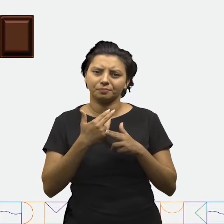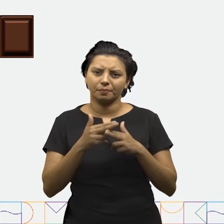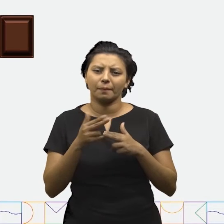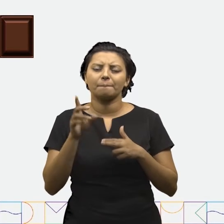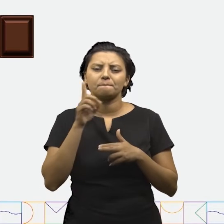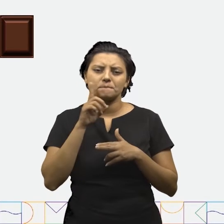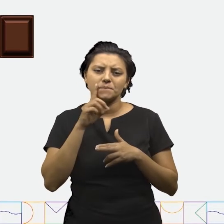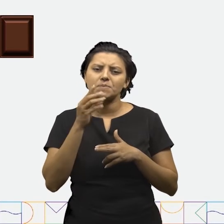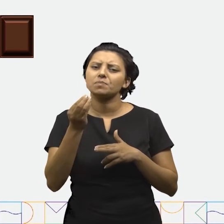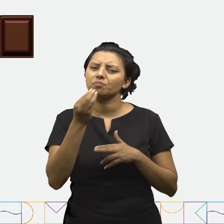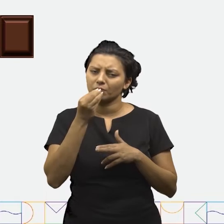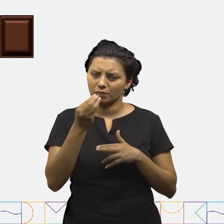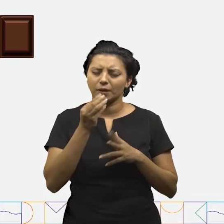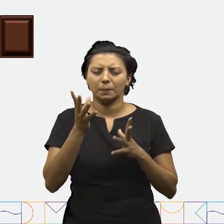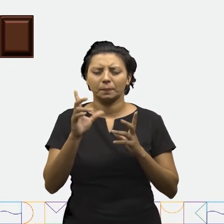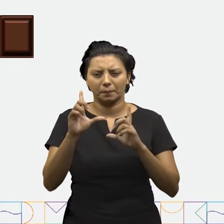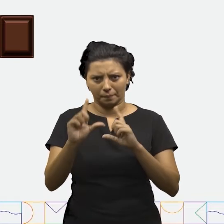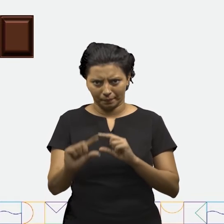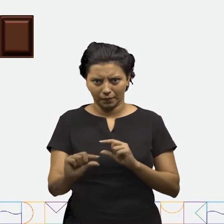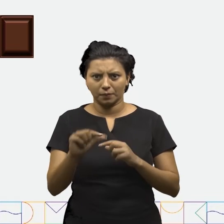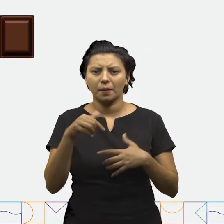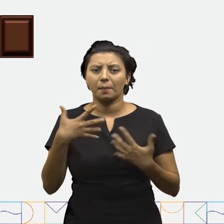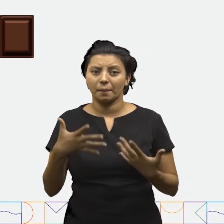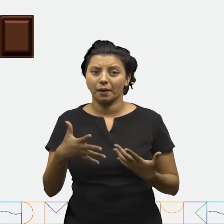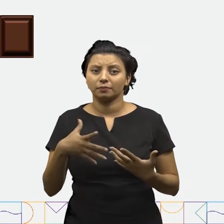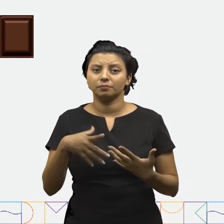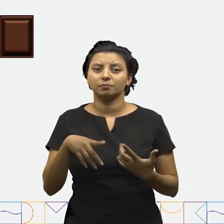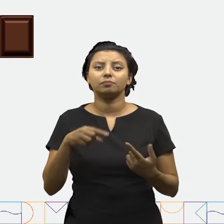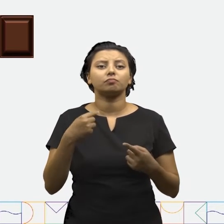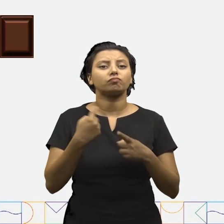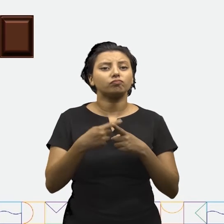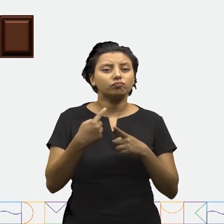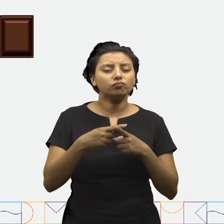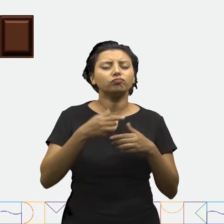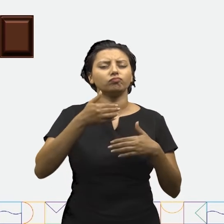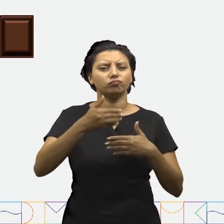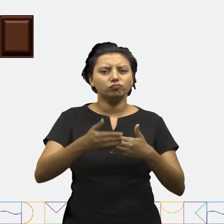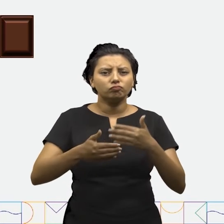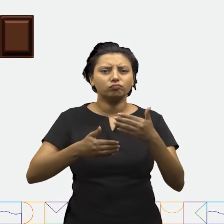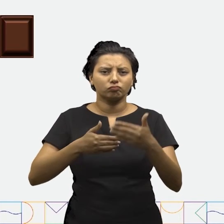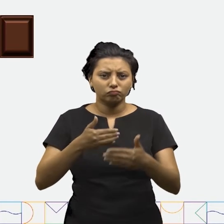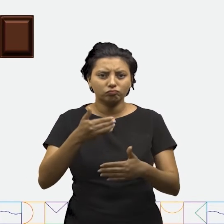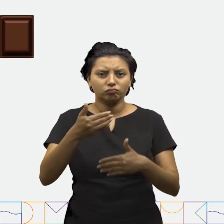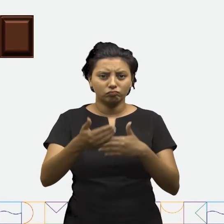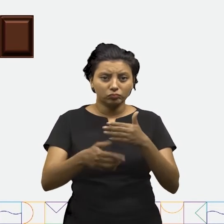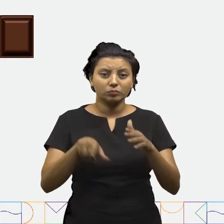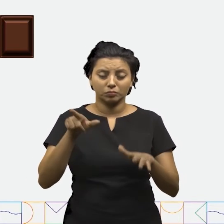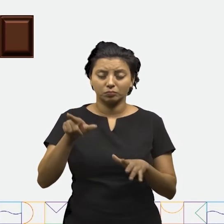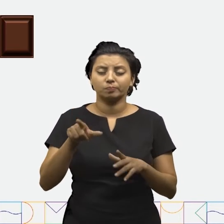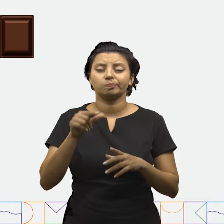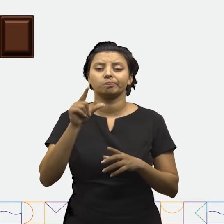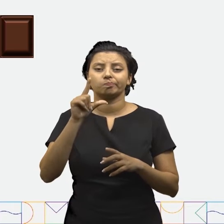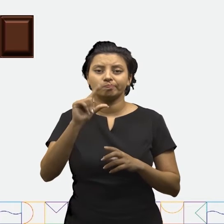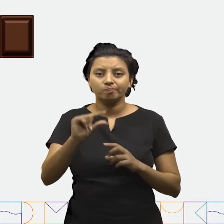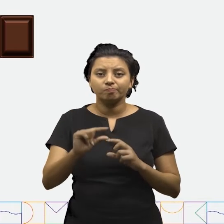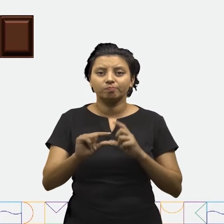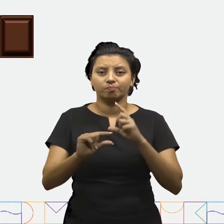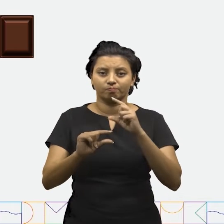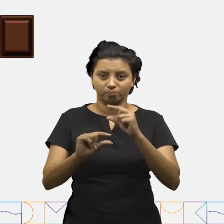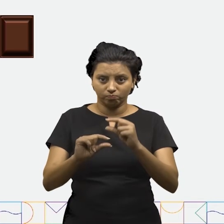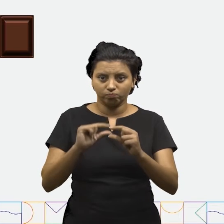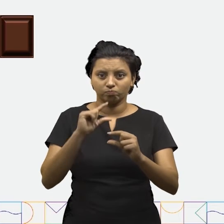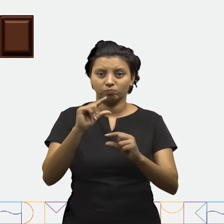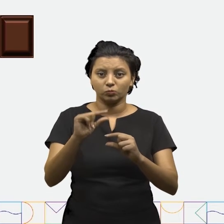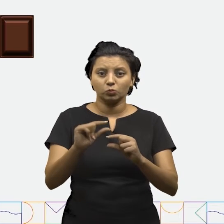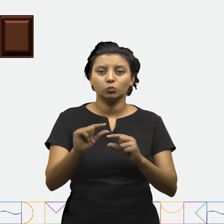ingere diariamente, mas vai fazer isso gradativamente. Ela vai diminuindo